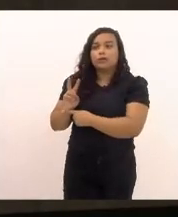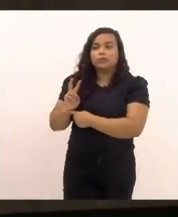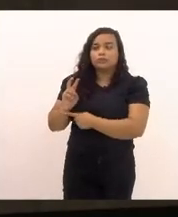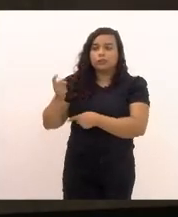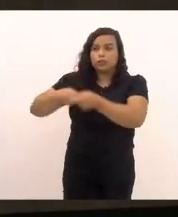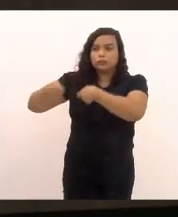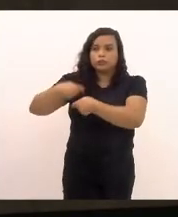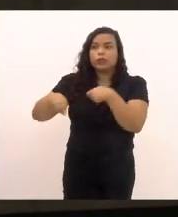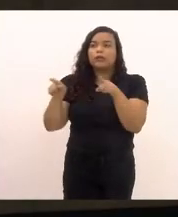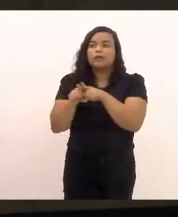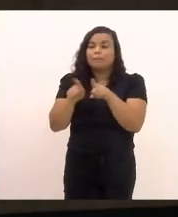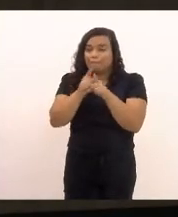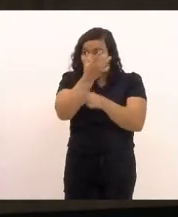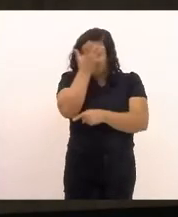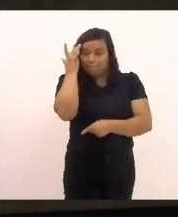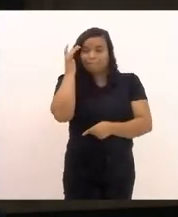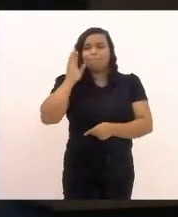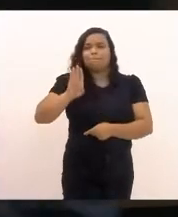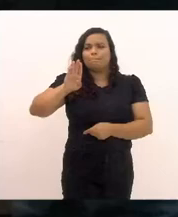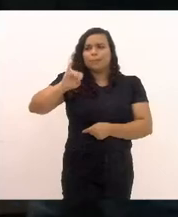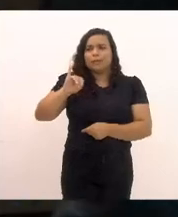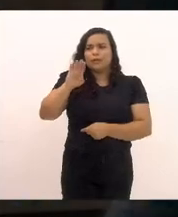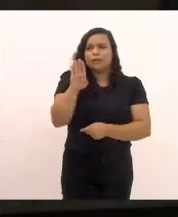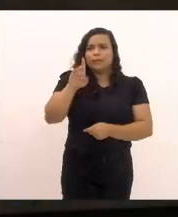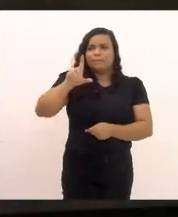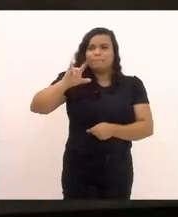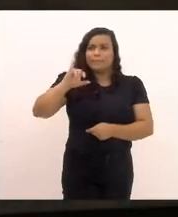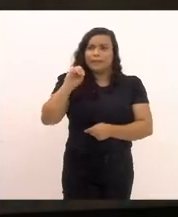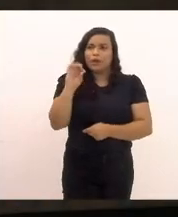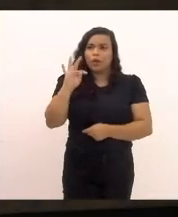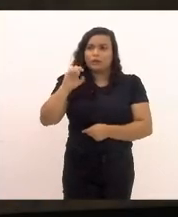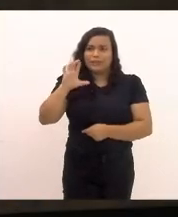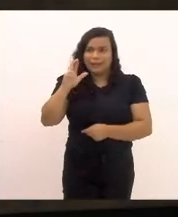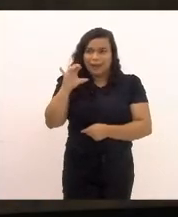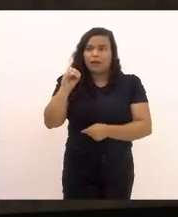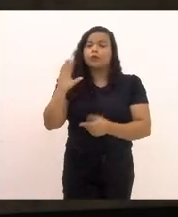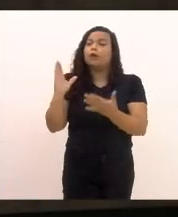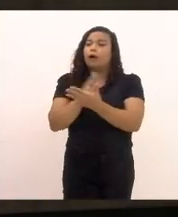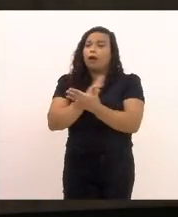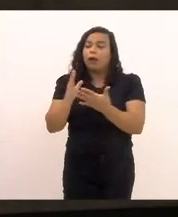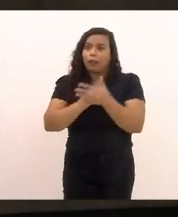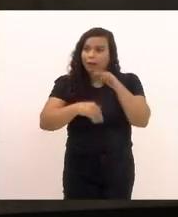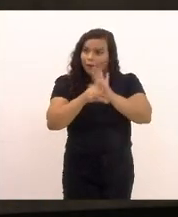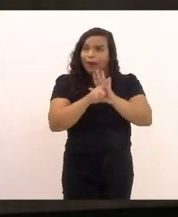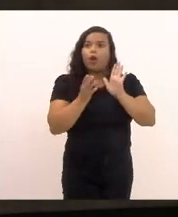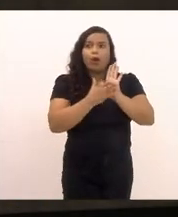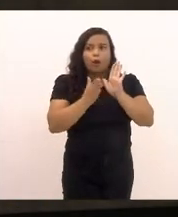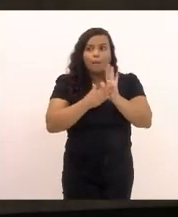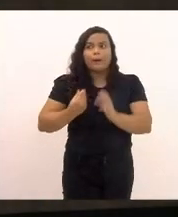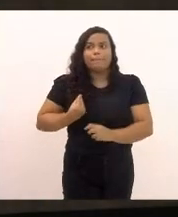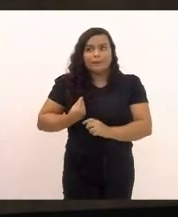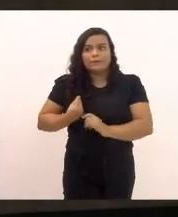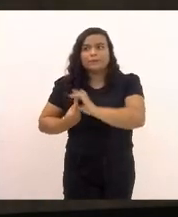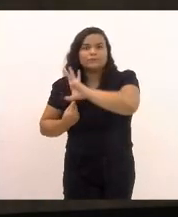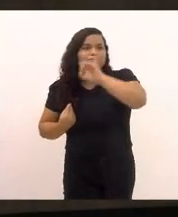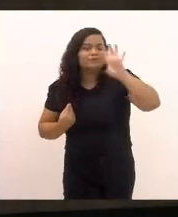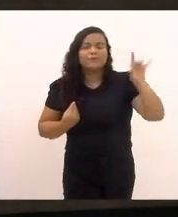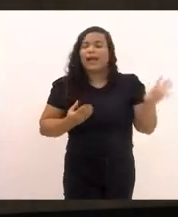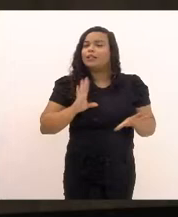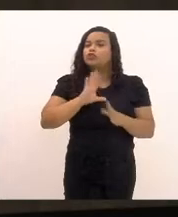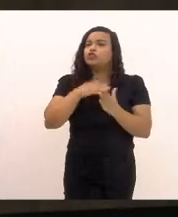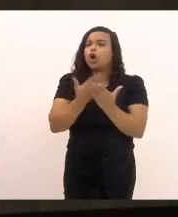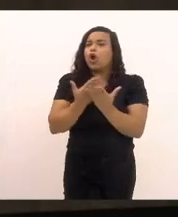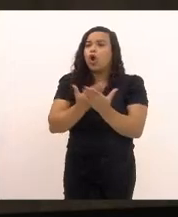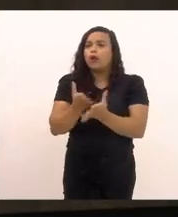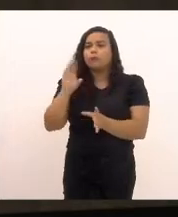o de bibliotecário. E eu tenho leis que cobram a presença do bibliotecário em todas as escolas estaduais do Rio de Janeiro, eu e o deputado